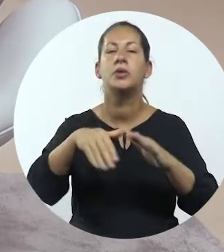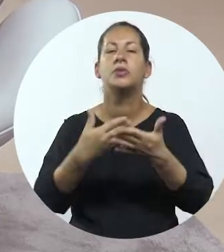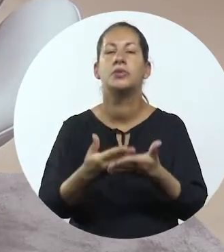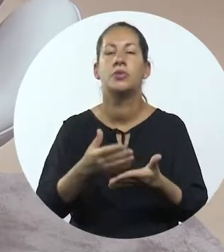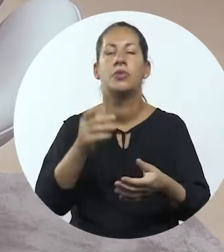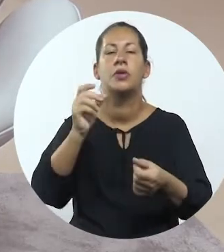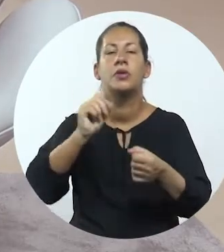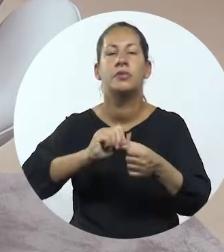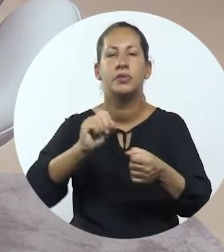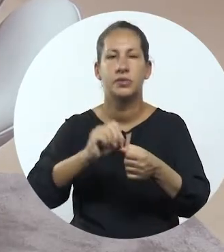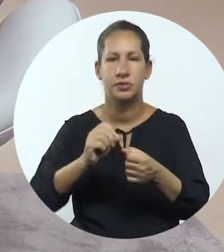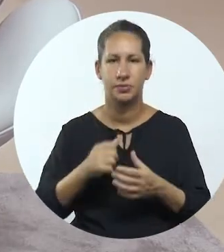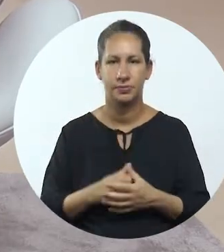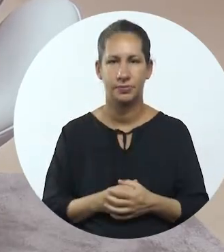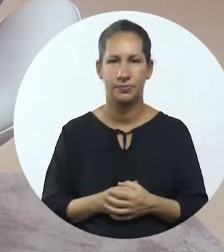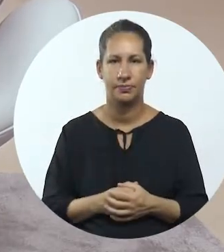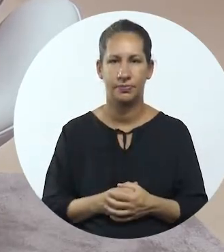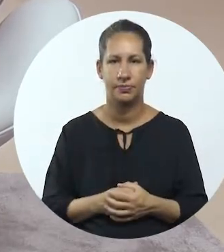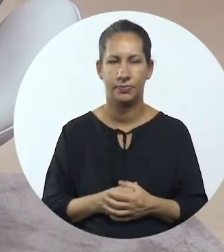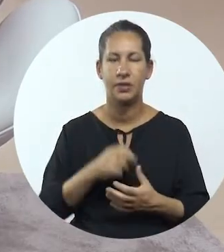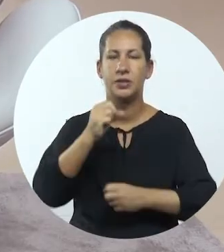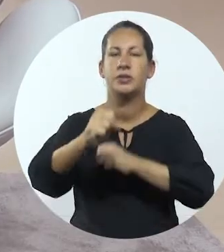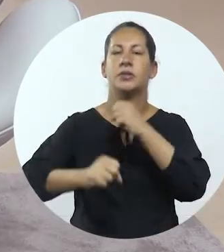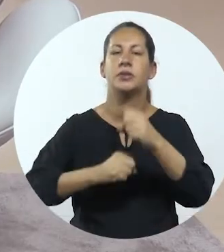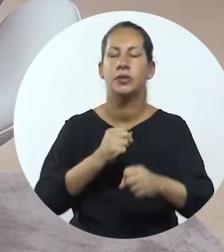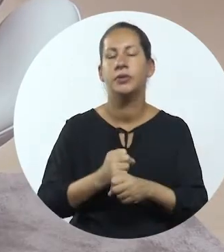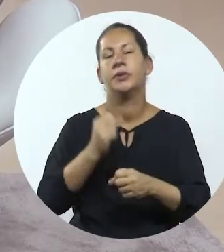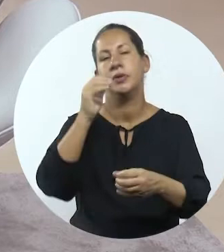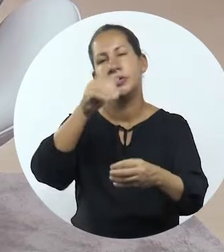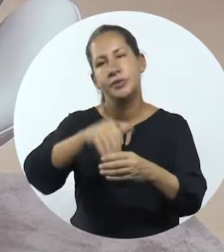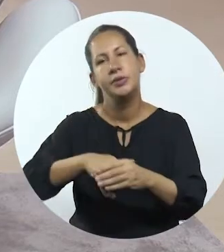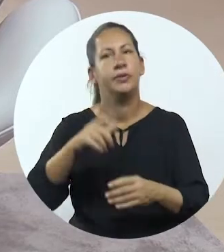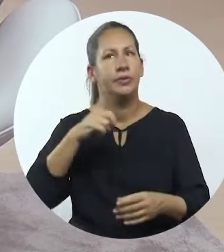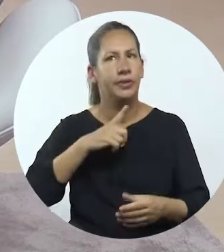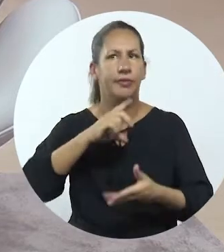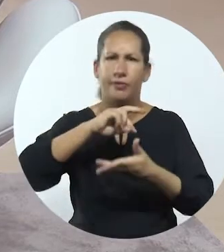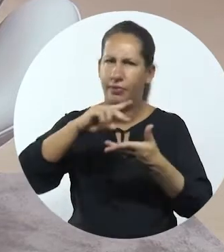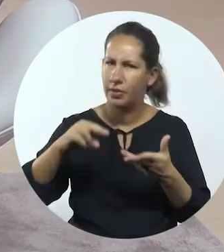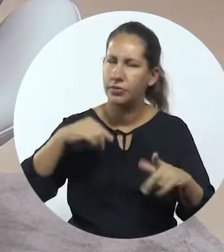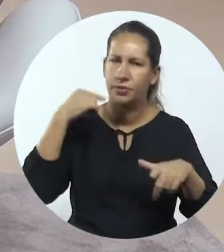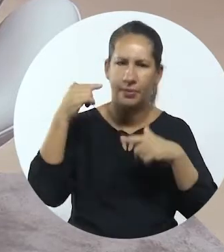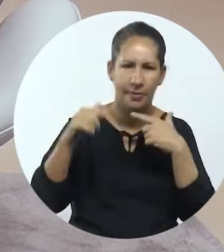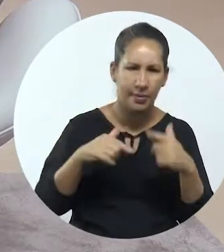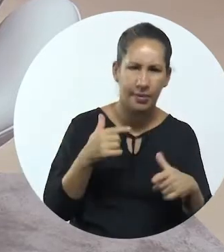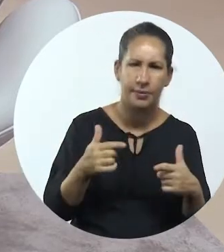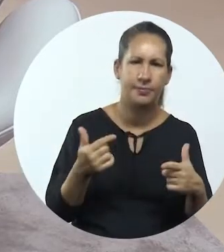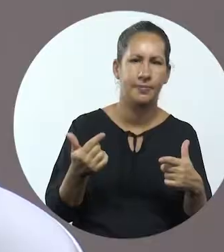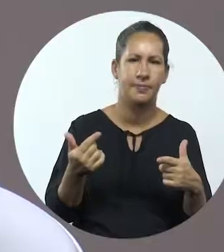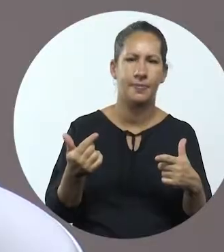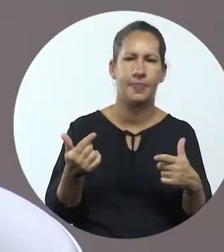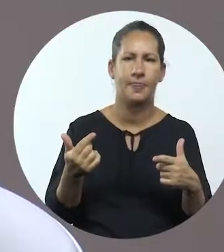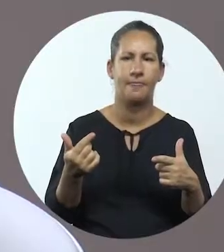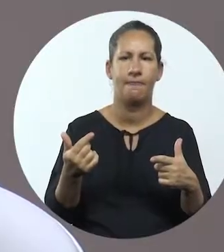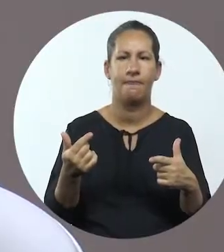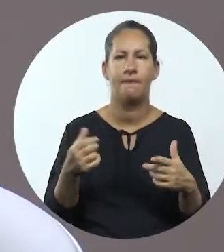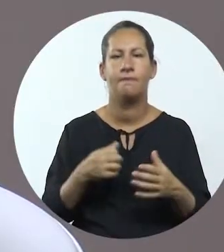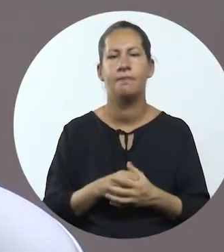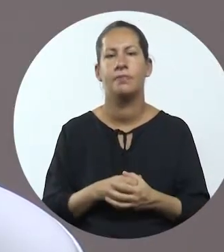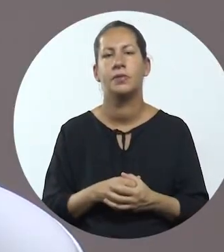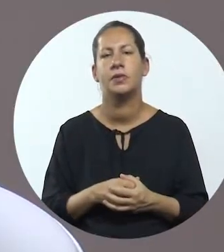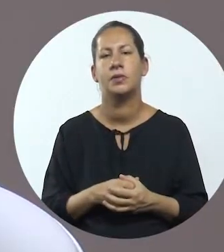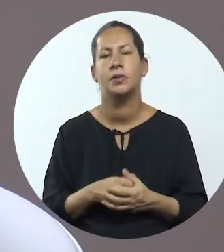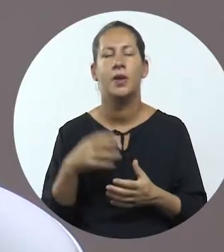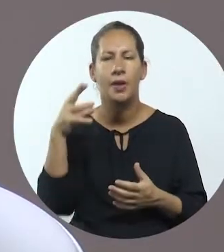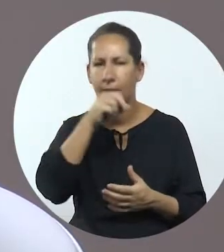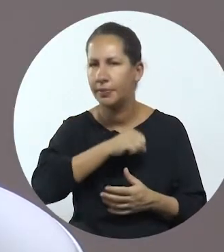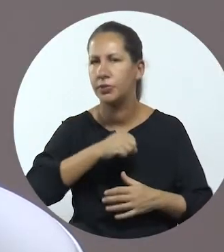eleitoral tem para esse ano? Como esse ano é um ano de eleição, a gente tem muita coisa para trabalhar, não é? Em breve nós faremos